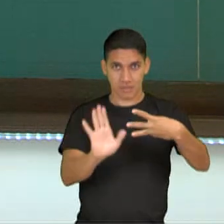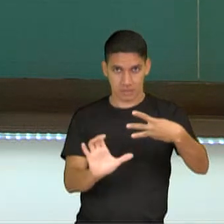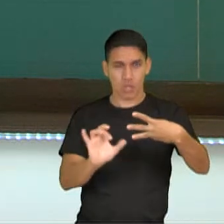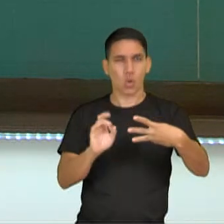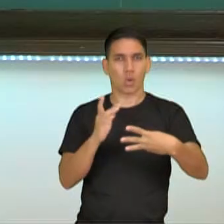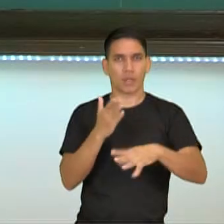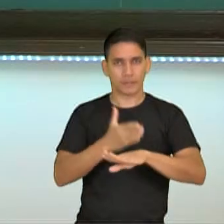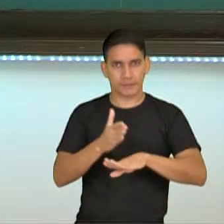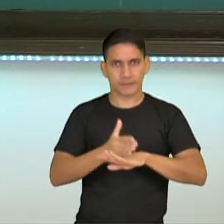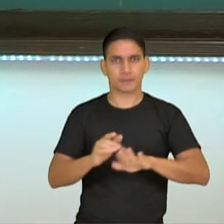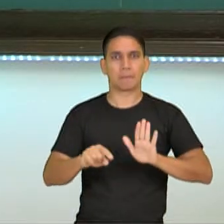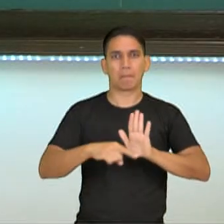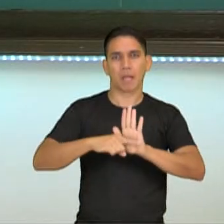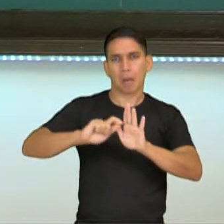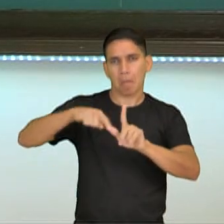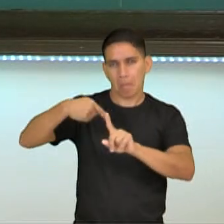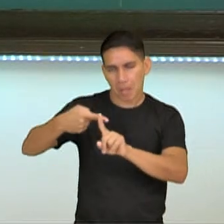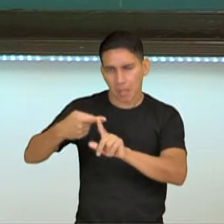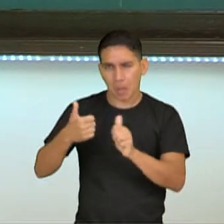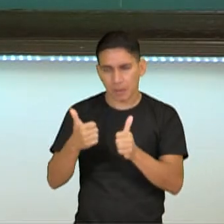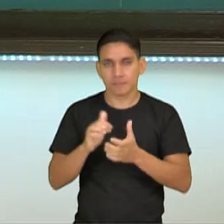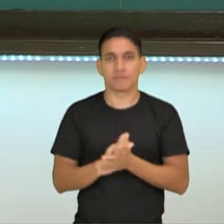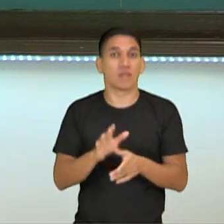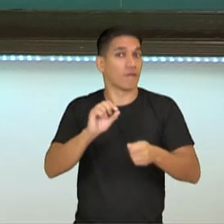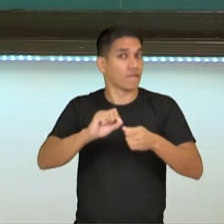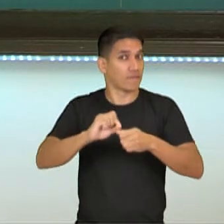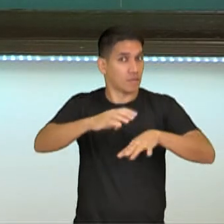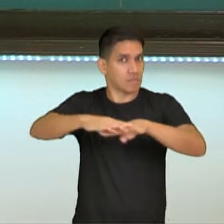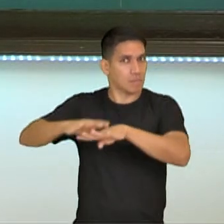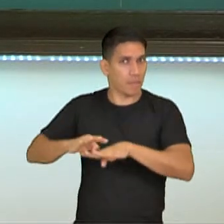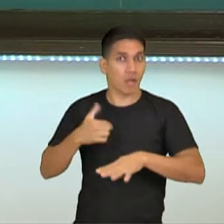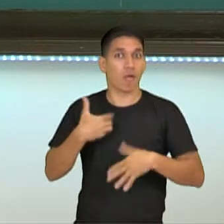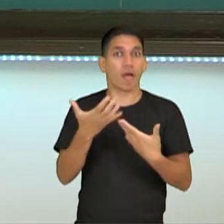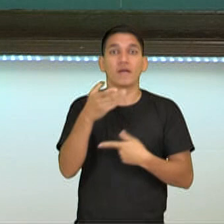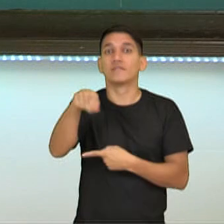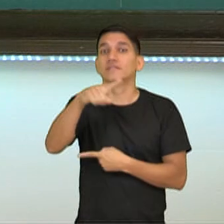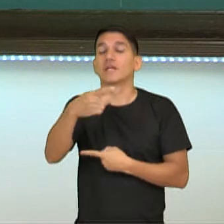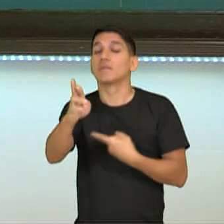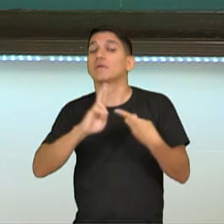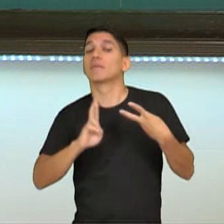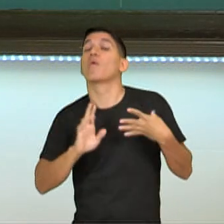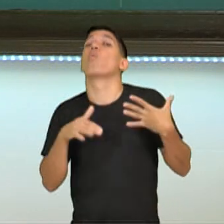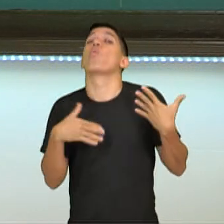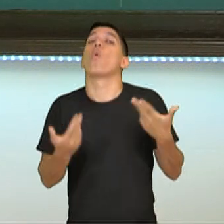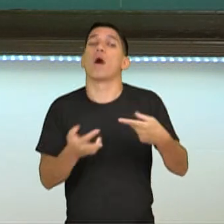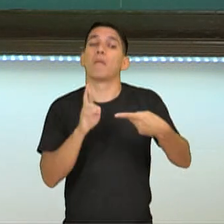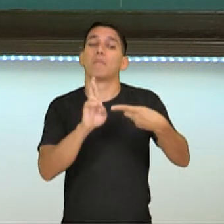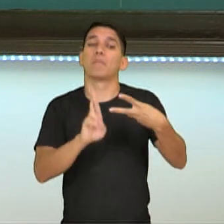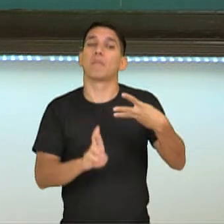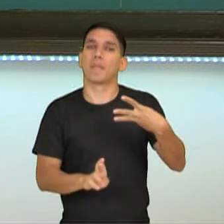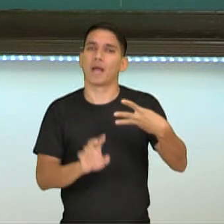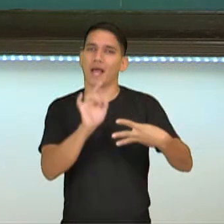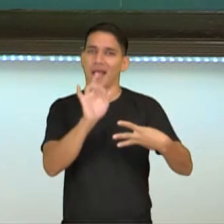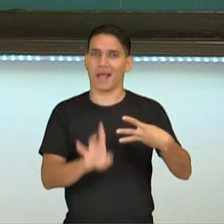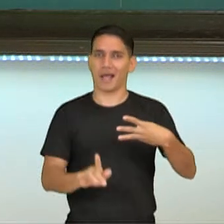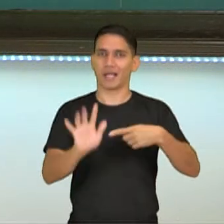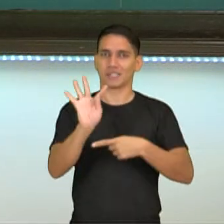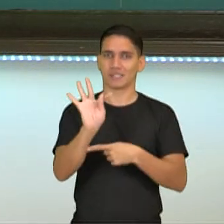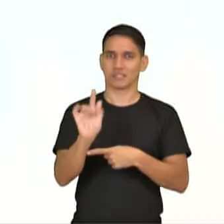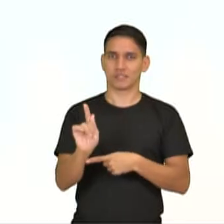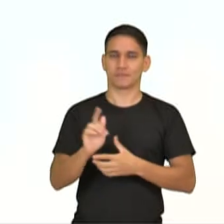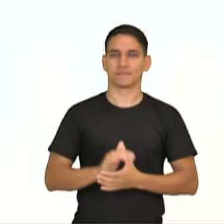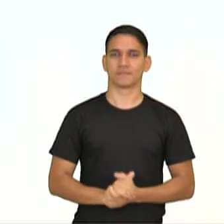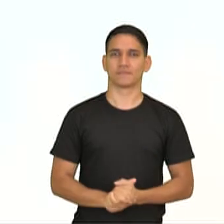mesmo, ok? Então, fazendo aí os cálculos, eu quero que vocês me digam quanto vale a tangente de cada um desses